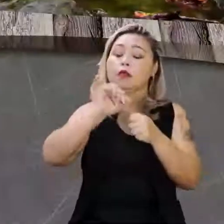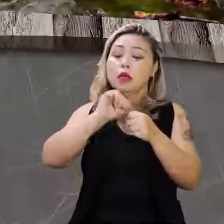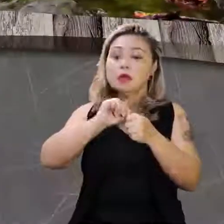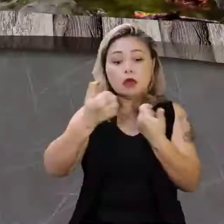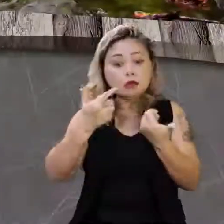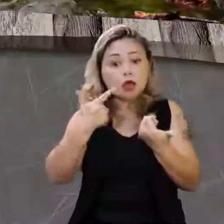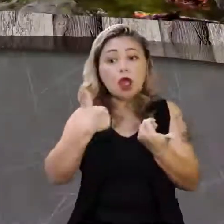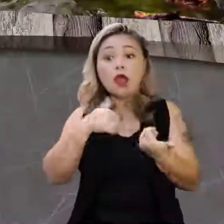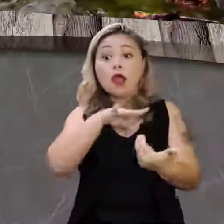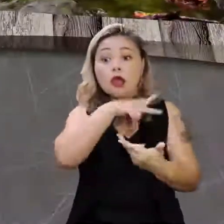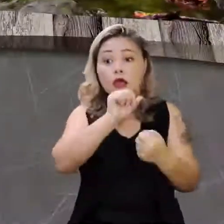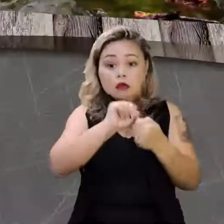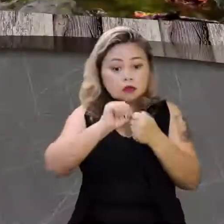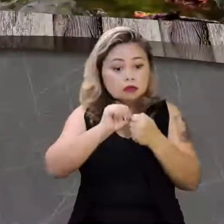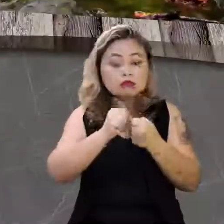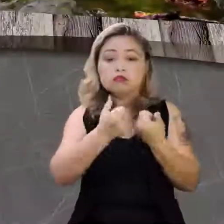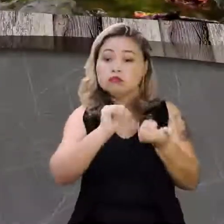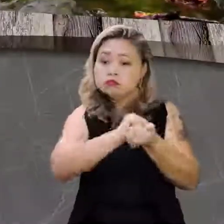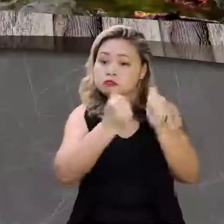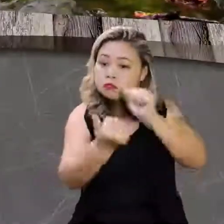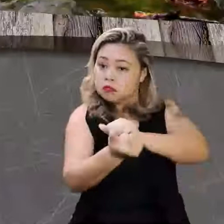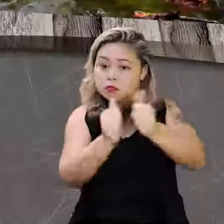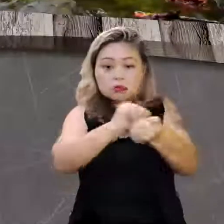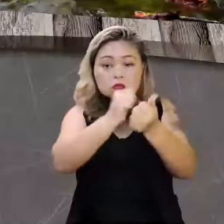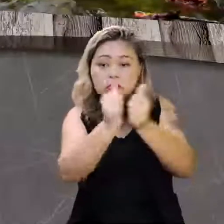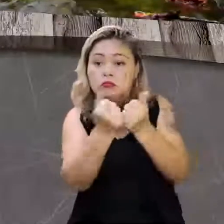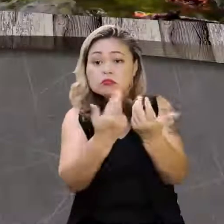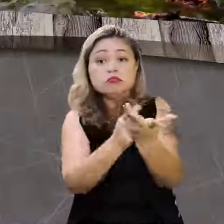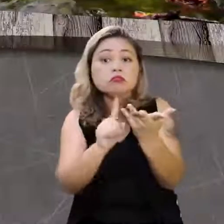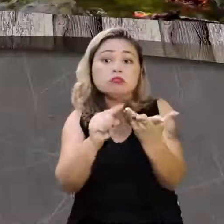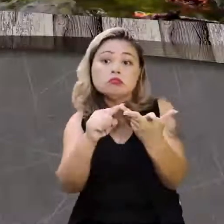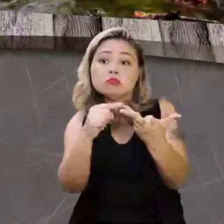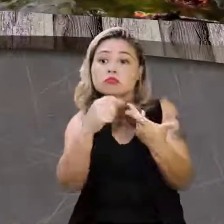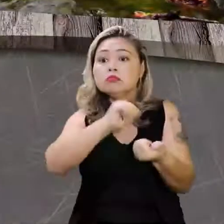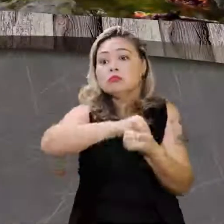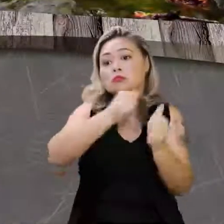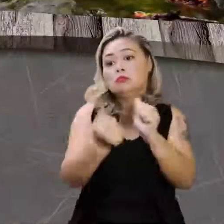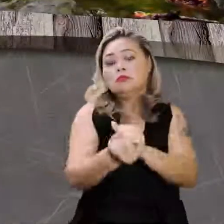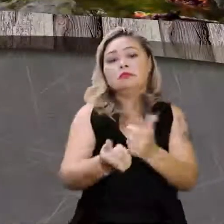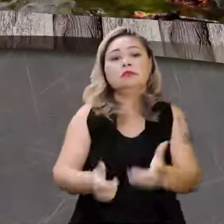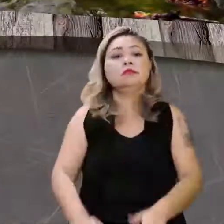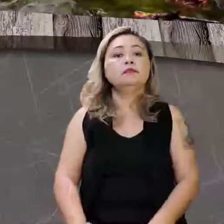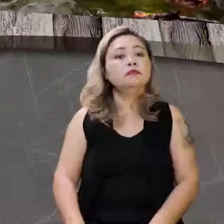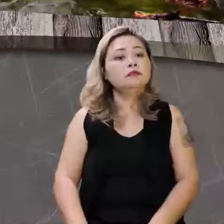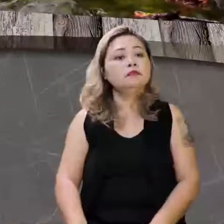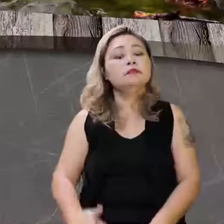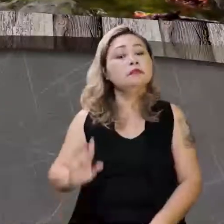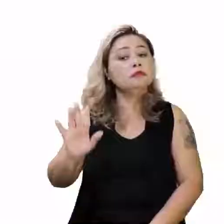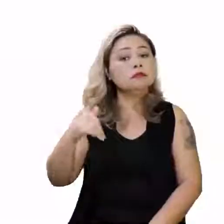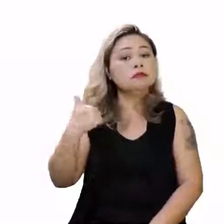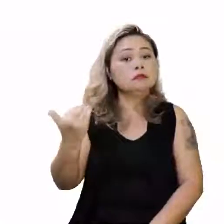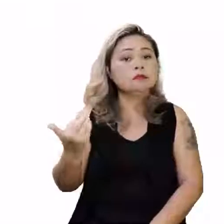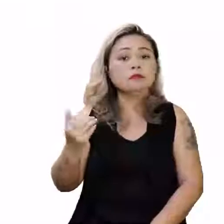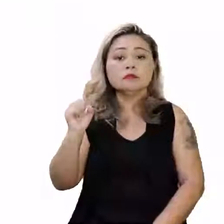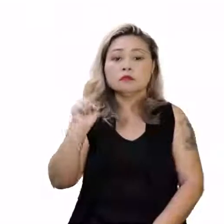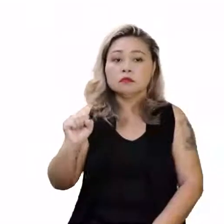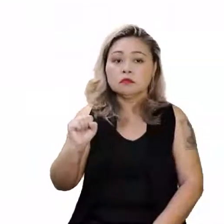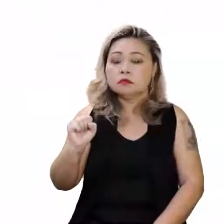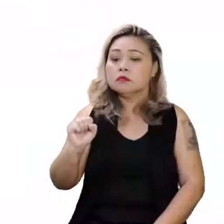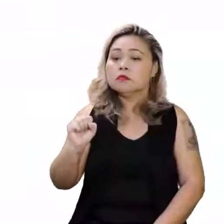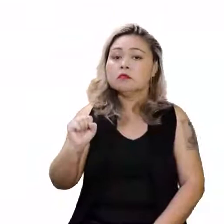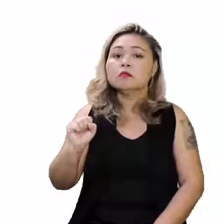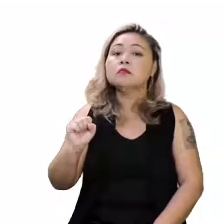no ambiente vão influir nessas adaptações desses organismos, tá bom? Olha lá. E aí a gente pode ter